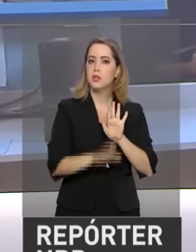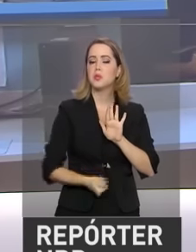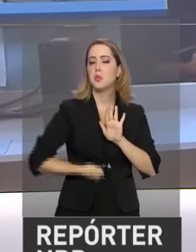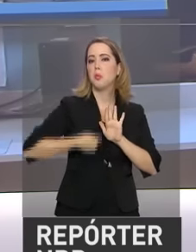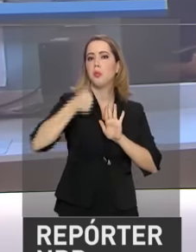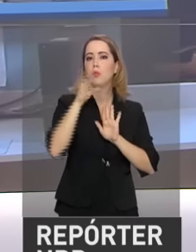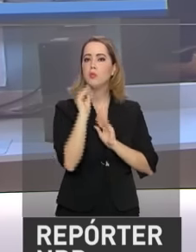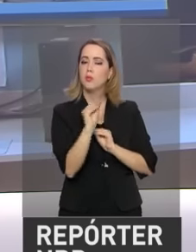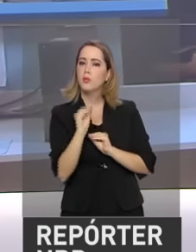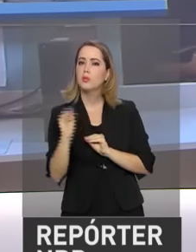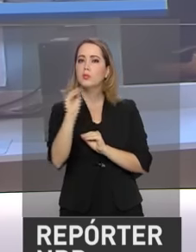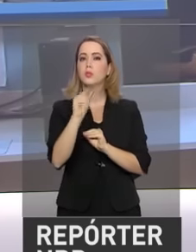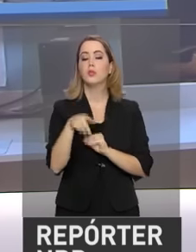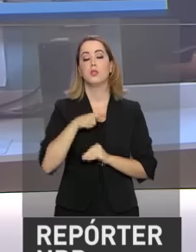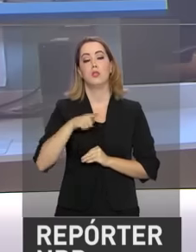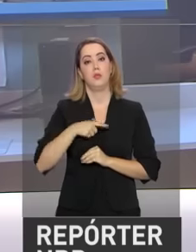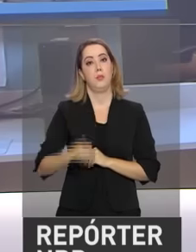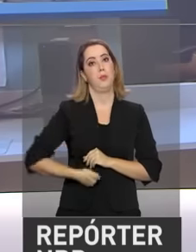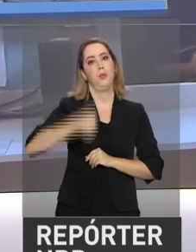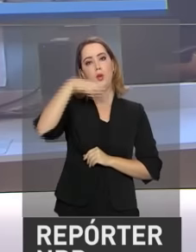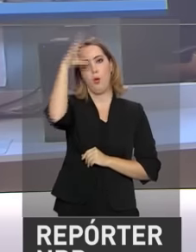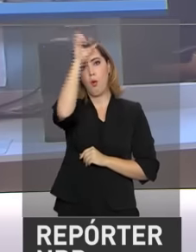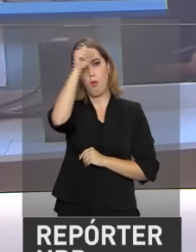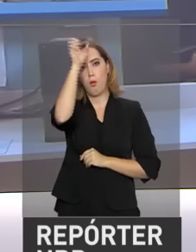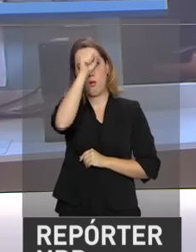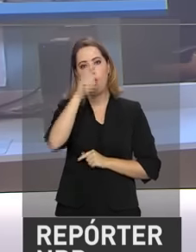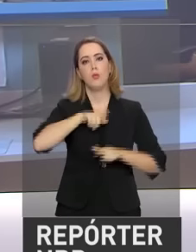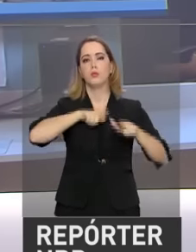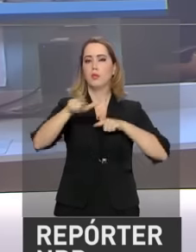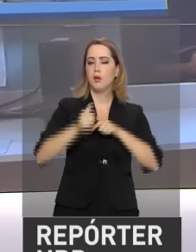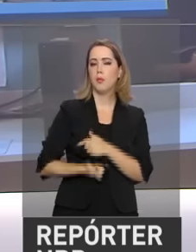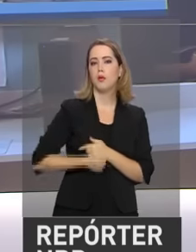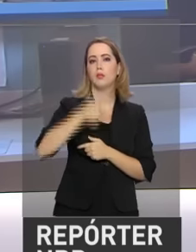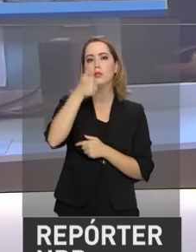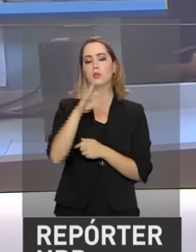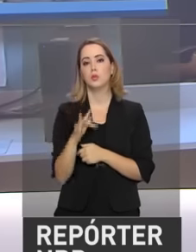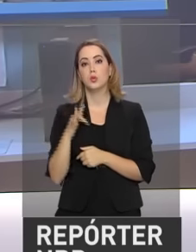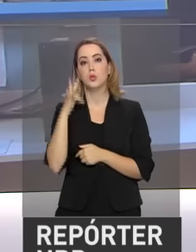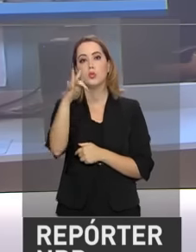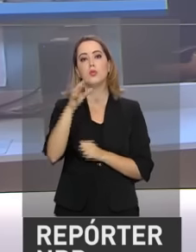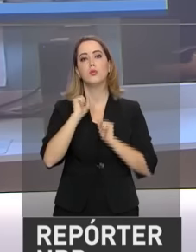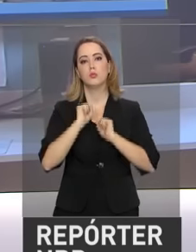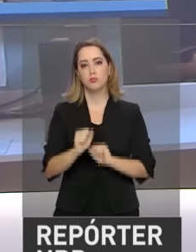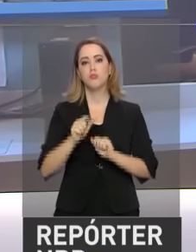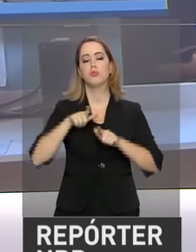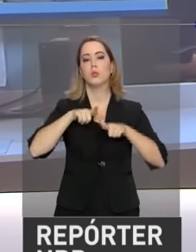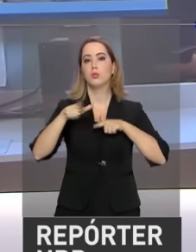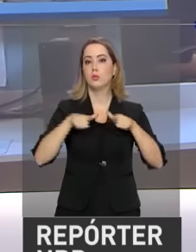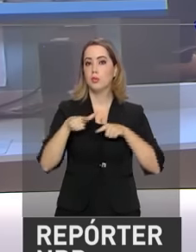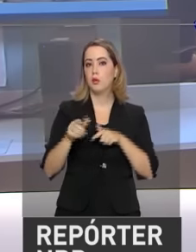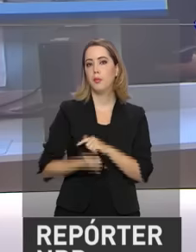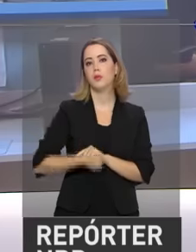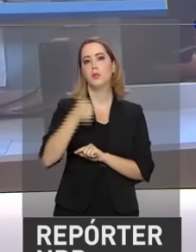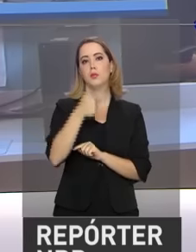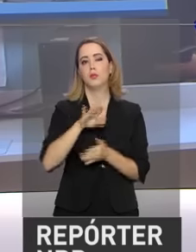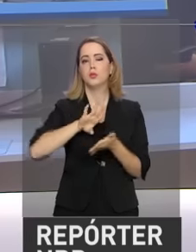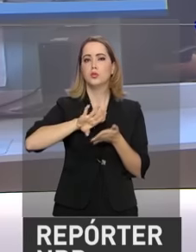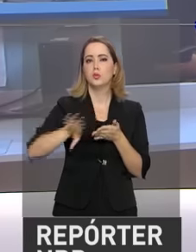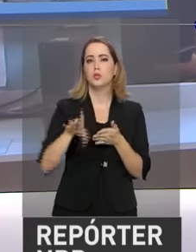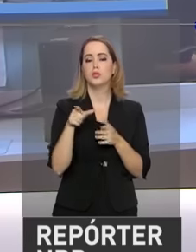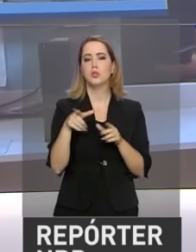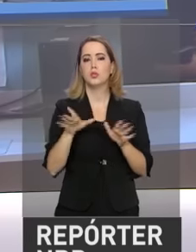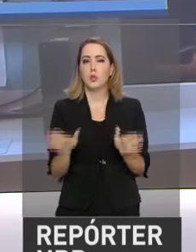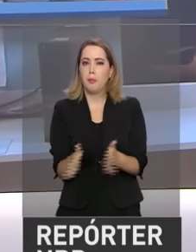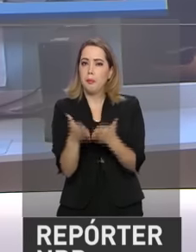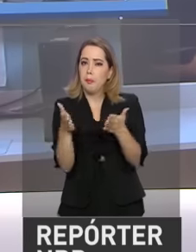período da vida têm mais chances de aprendizado, de ter uma profissão melhor e no futuro conseguir melhores empregos e assim tirar a família do ciclo